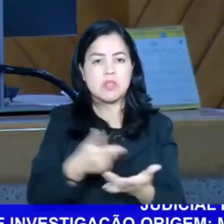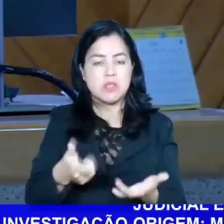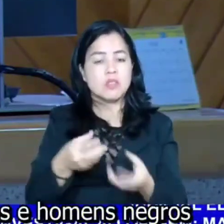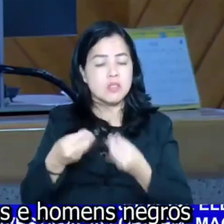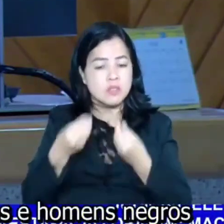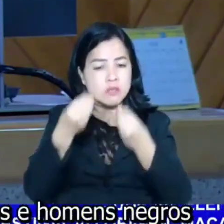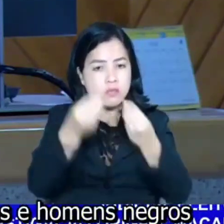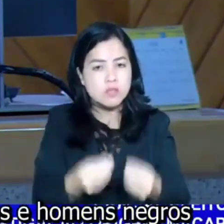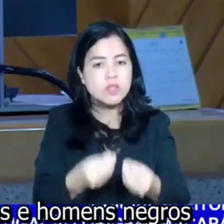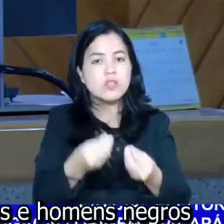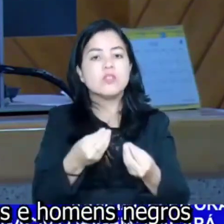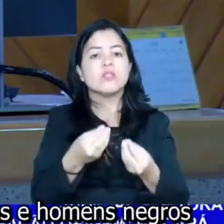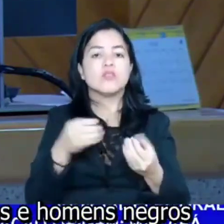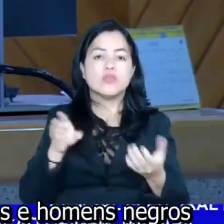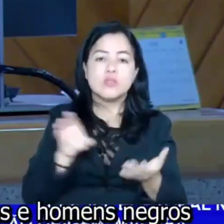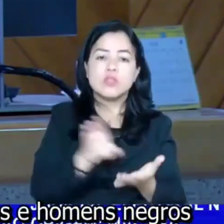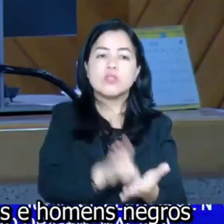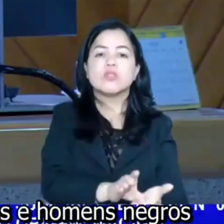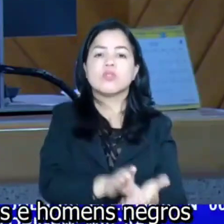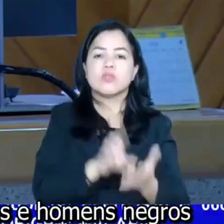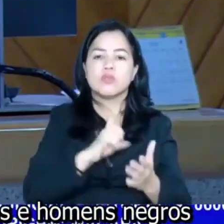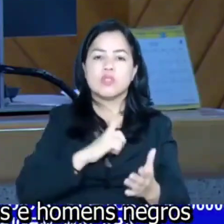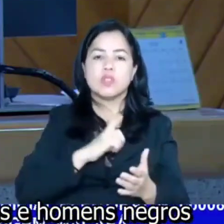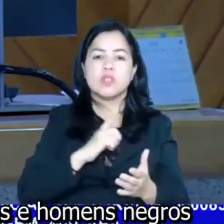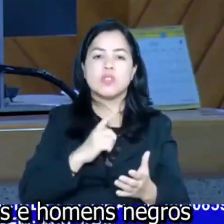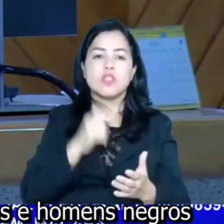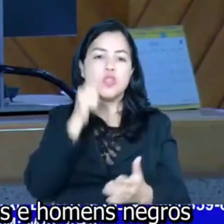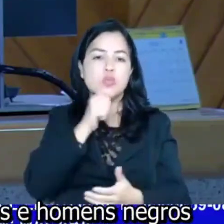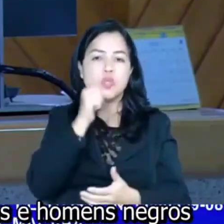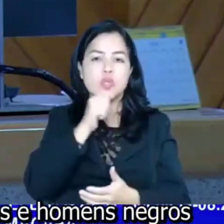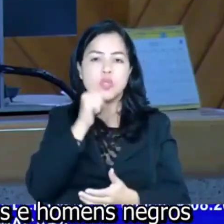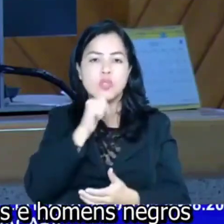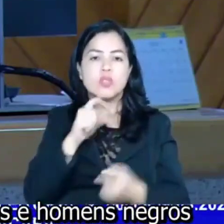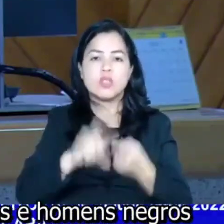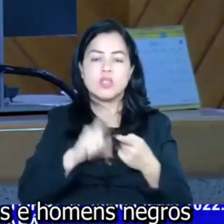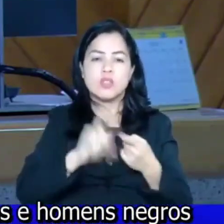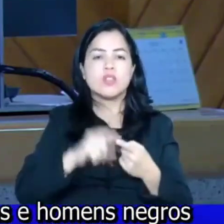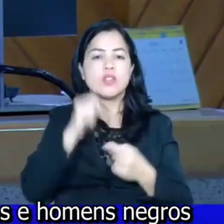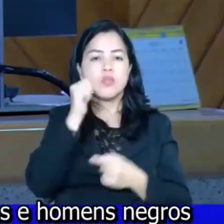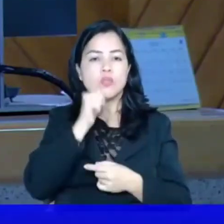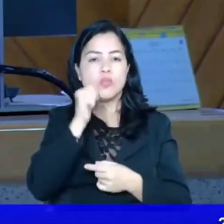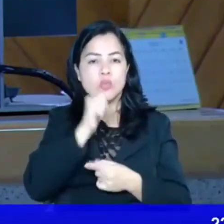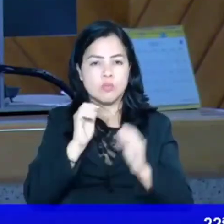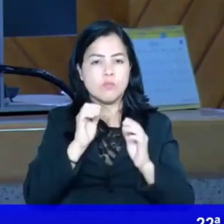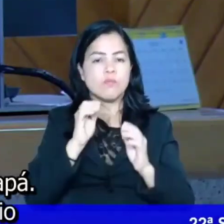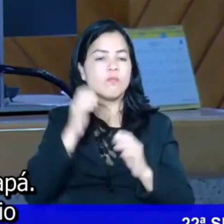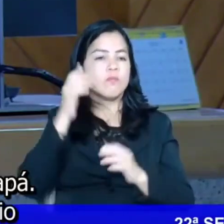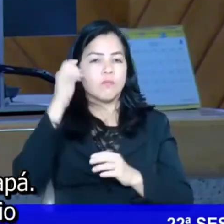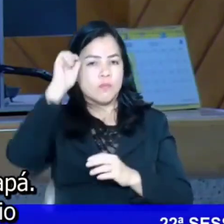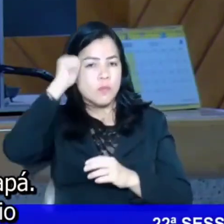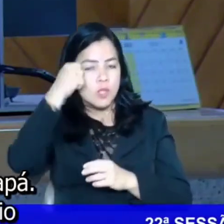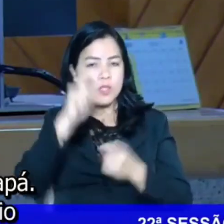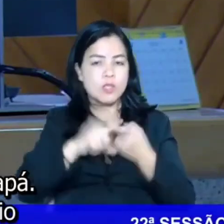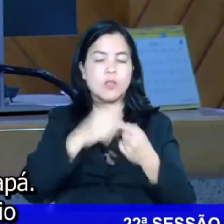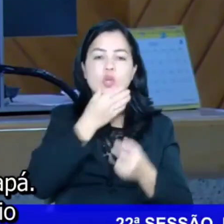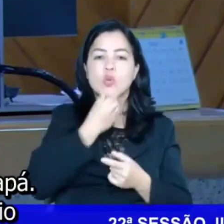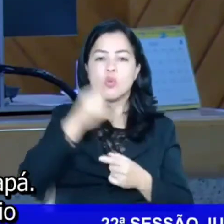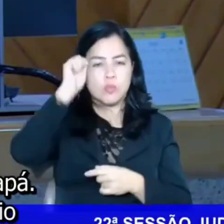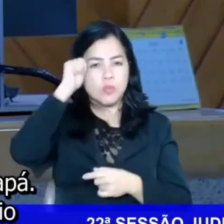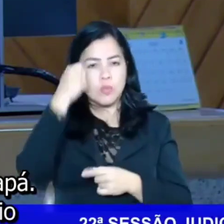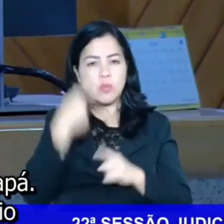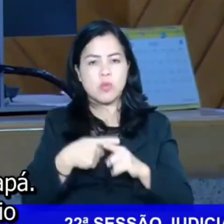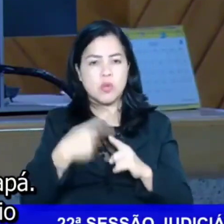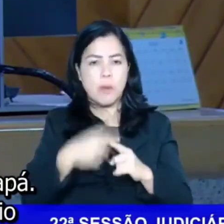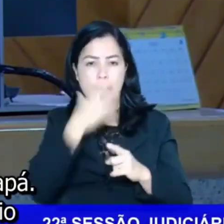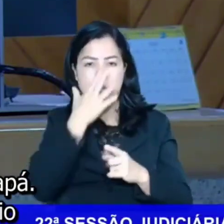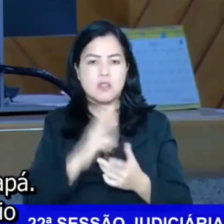destinação mínima dos recursos a mulheres, bem como a mulheres negras e homens negros, sob pena de condenar os negros